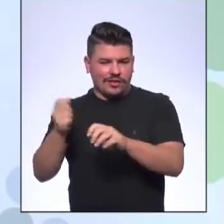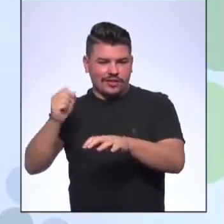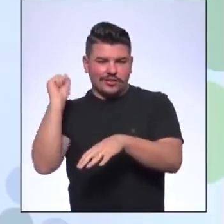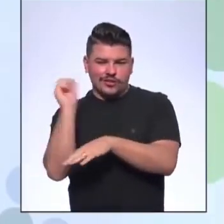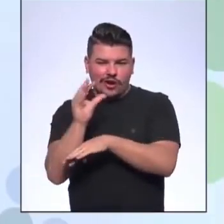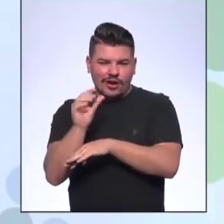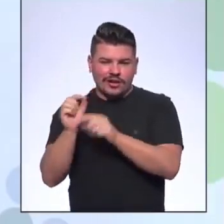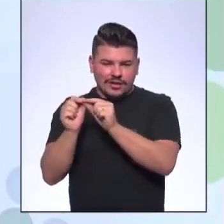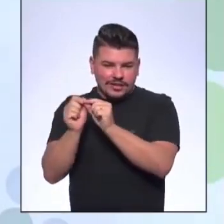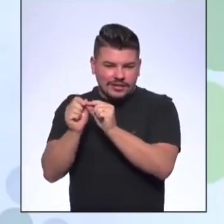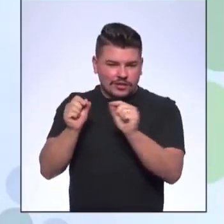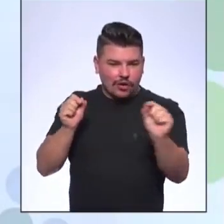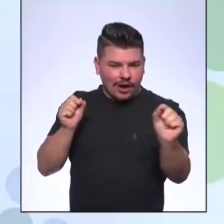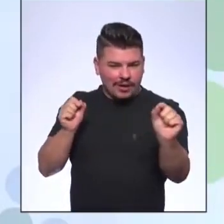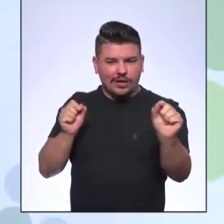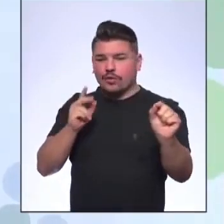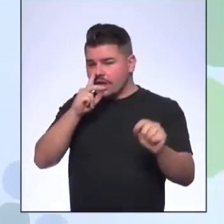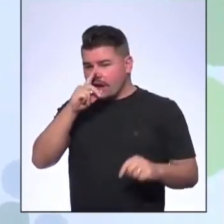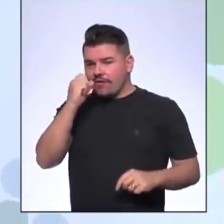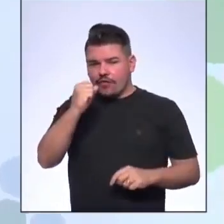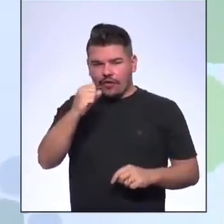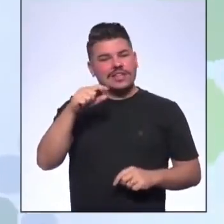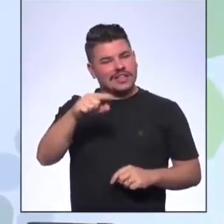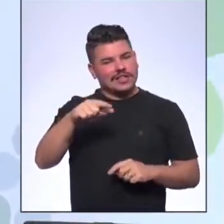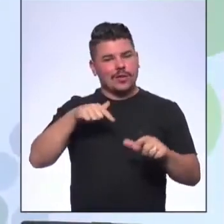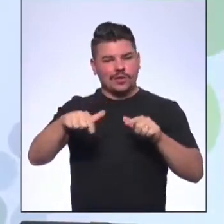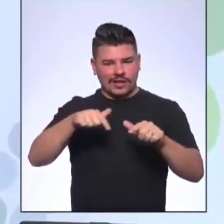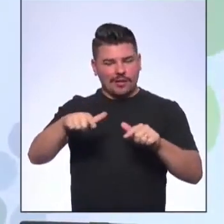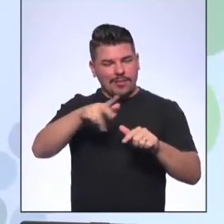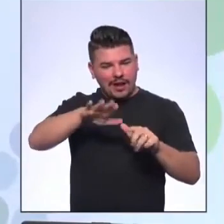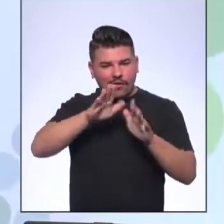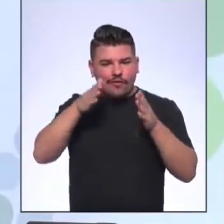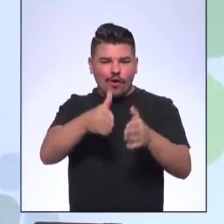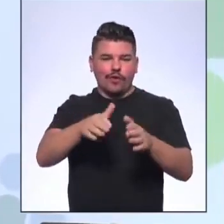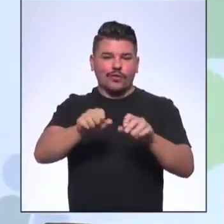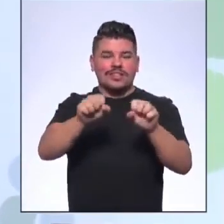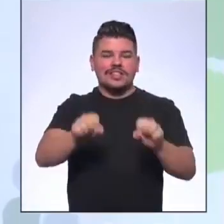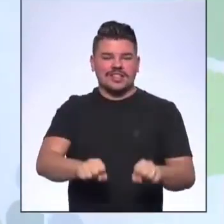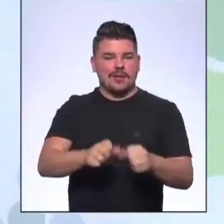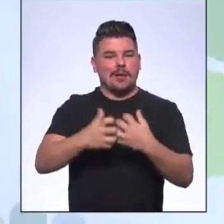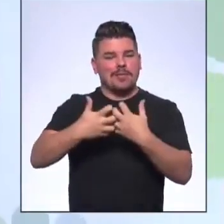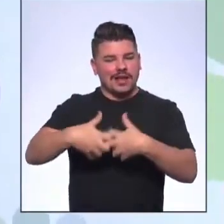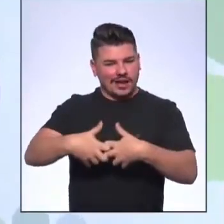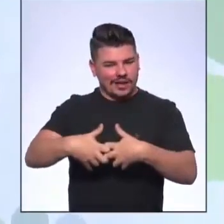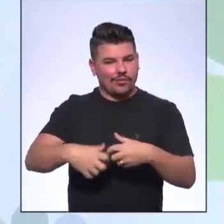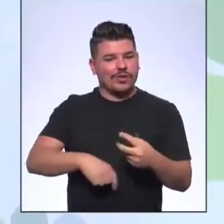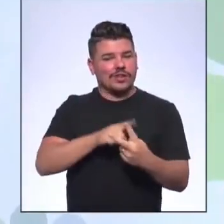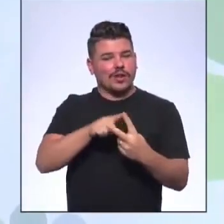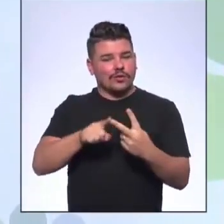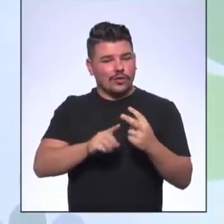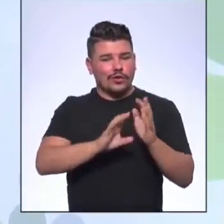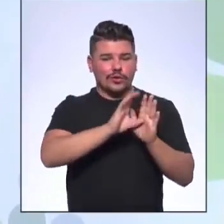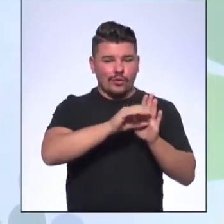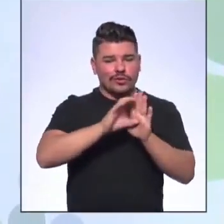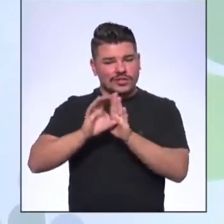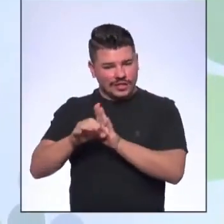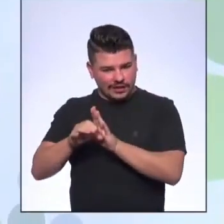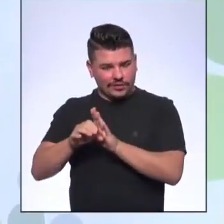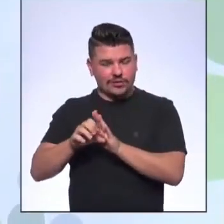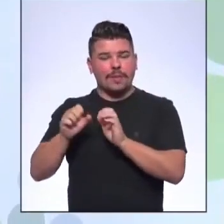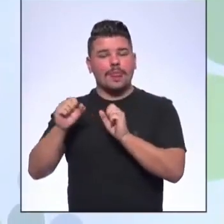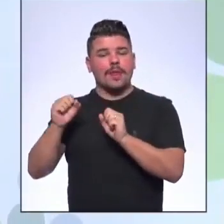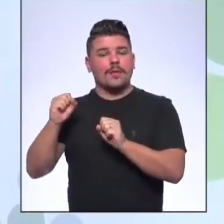eu tenho o trabalho mecânico ali naquele sistema, beleza? Então, 2 conceitos importantes. Potência, né,